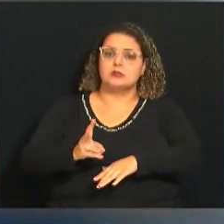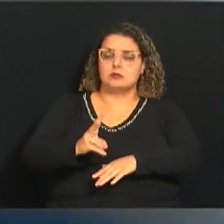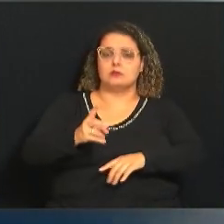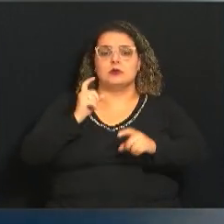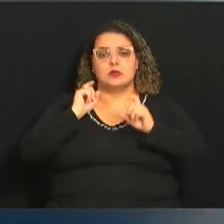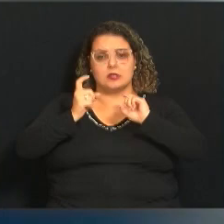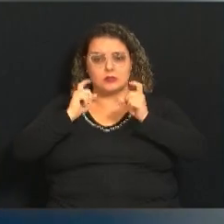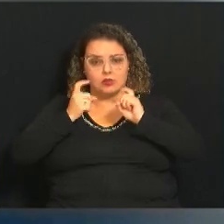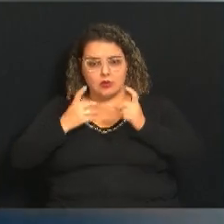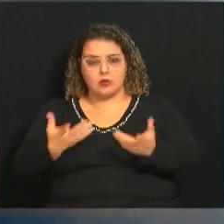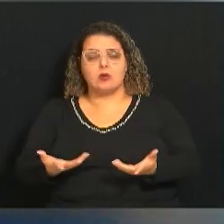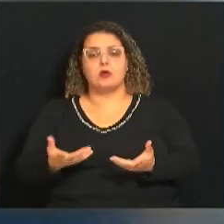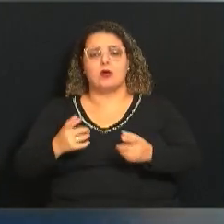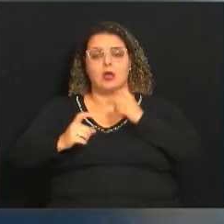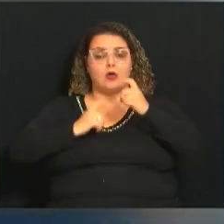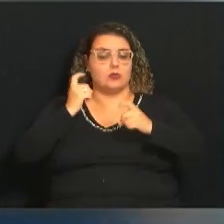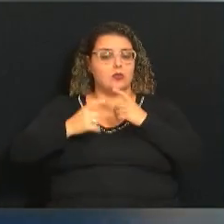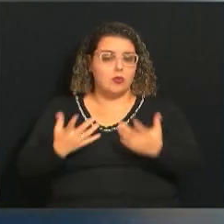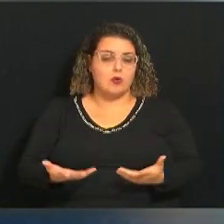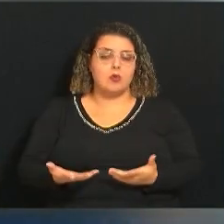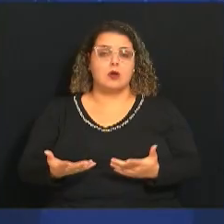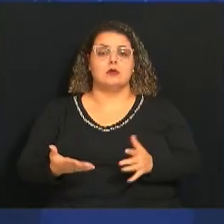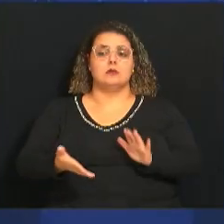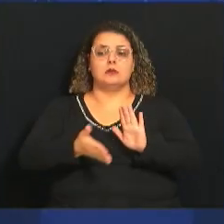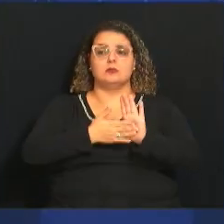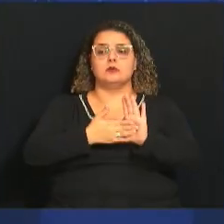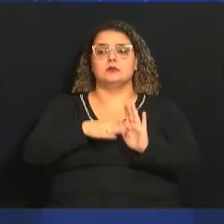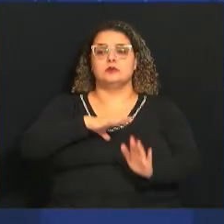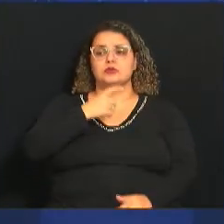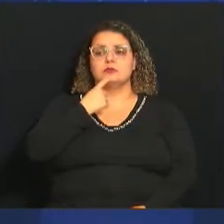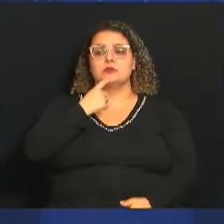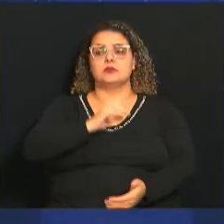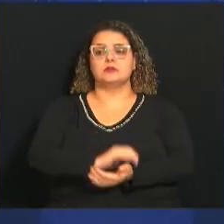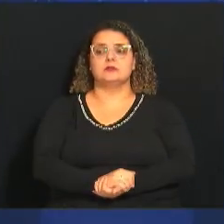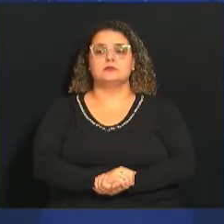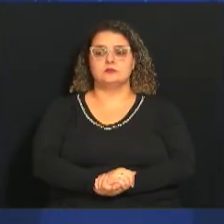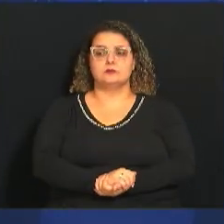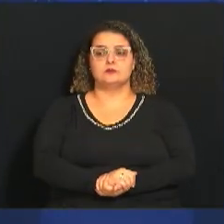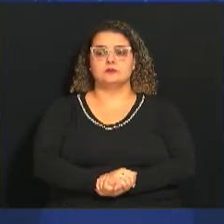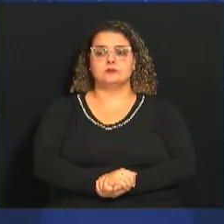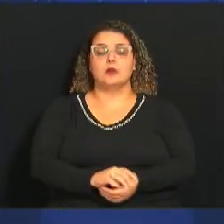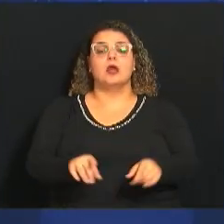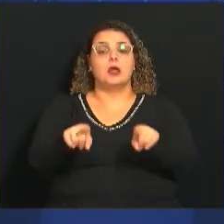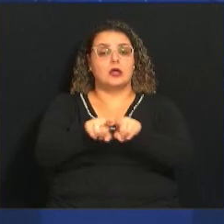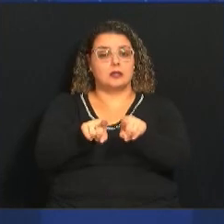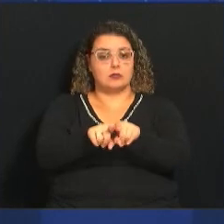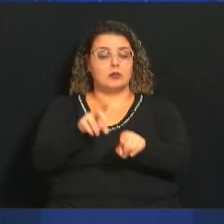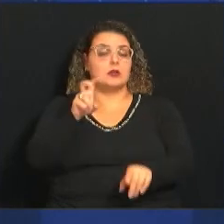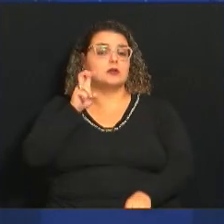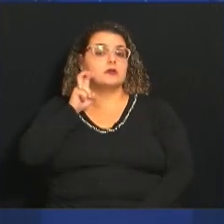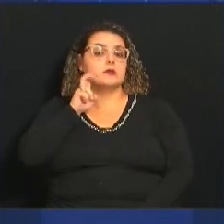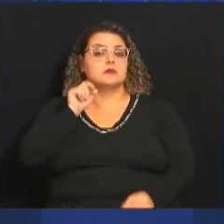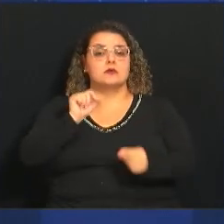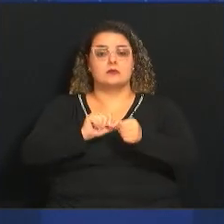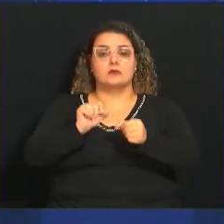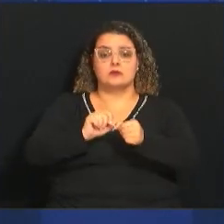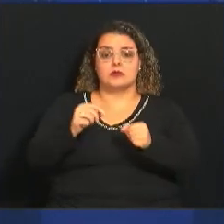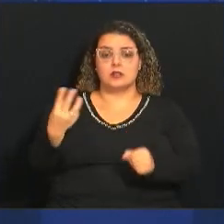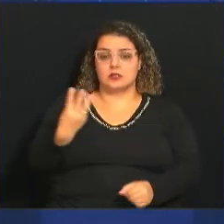4 projetos de lei foram discutidos e votados na terceira reunião ordinária da Comissão Permanente de Economia